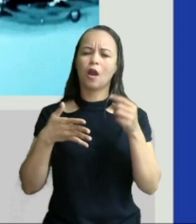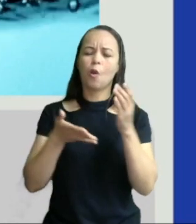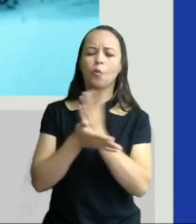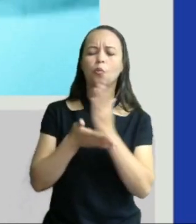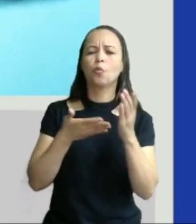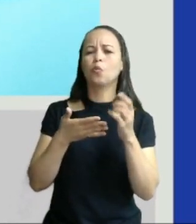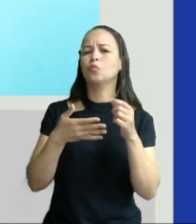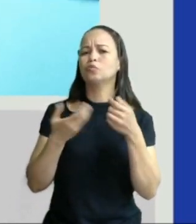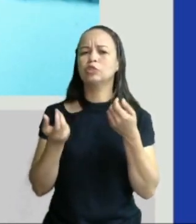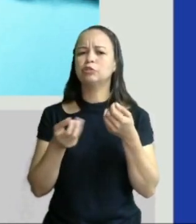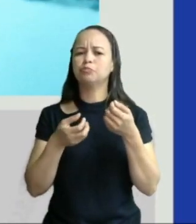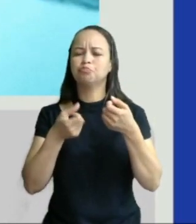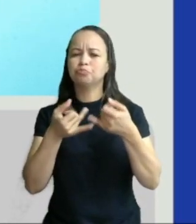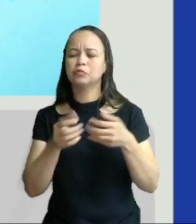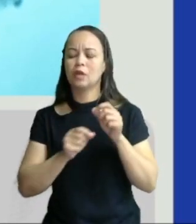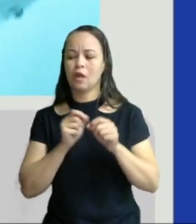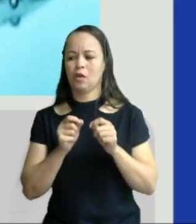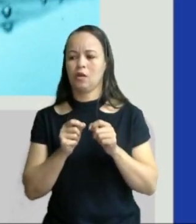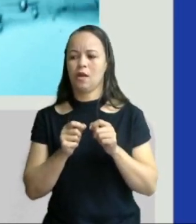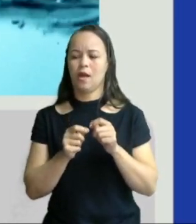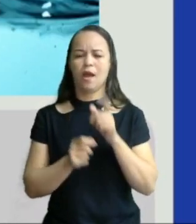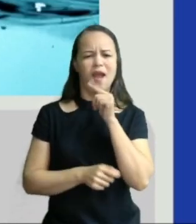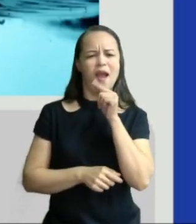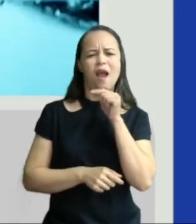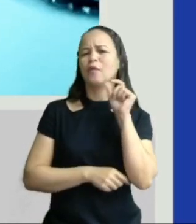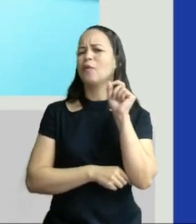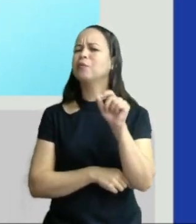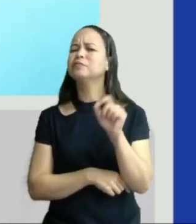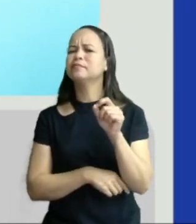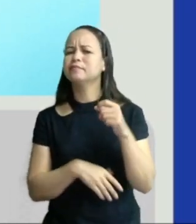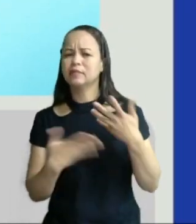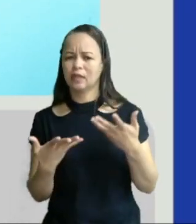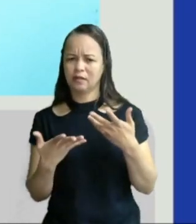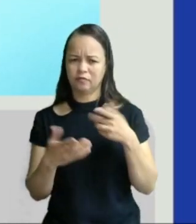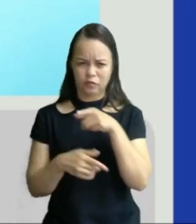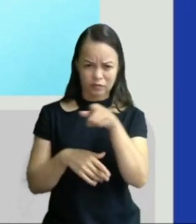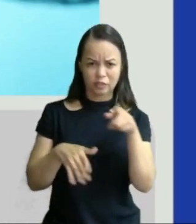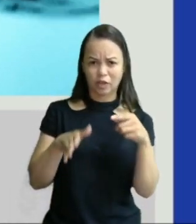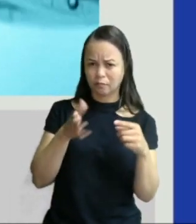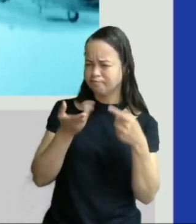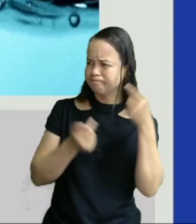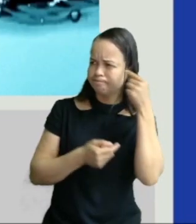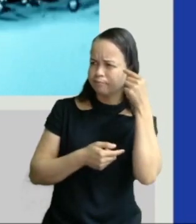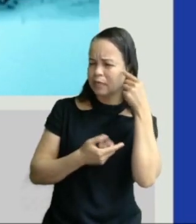questionamentos. O que é a água? Vocês já se perguntaram?